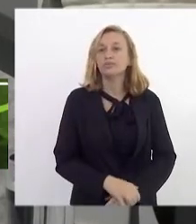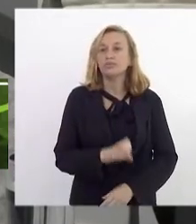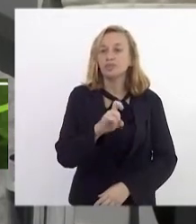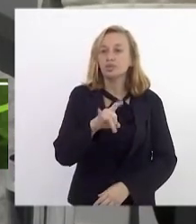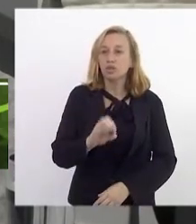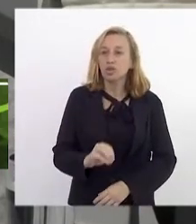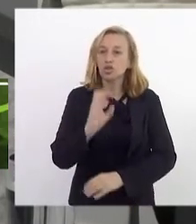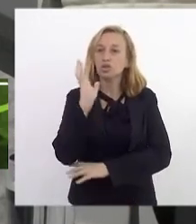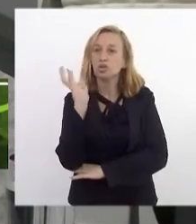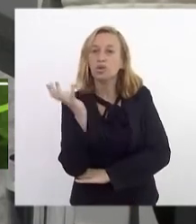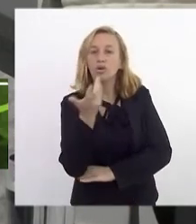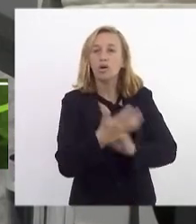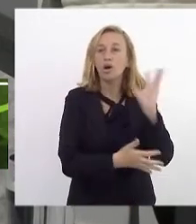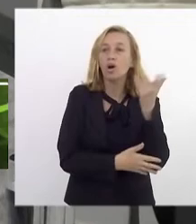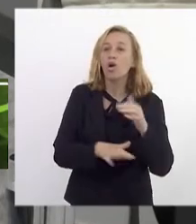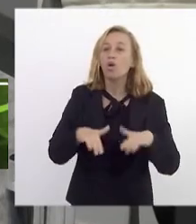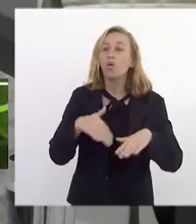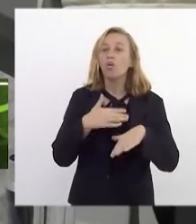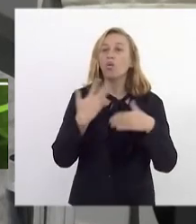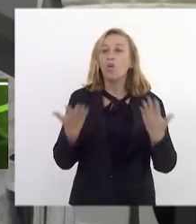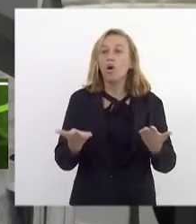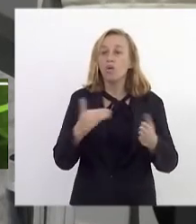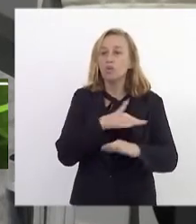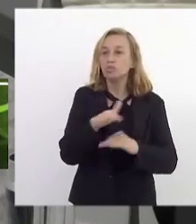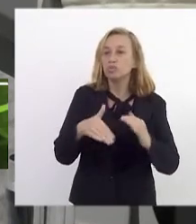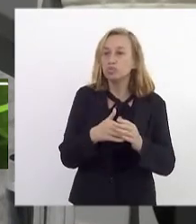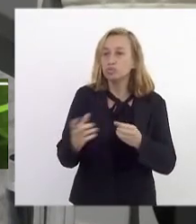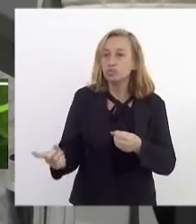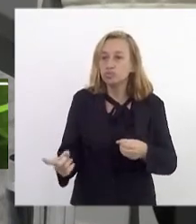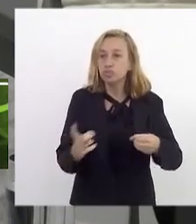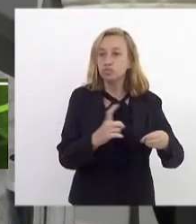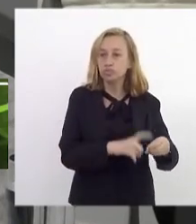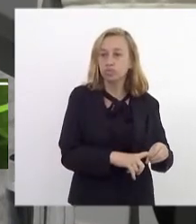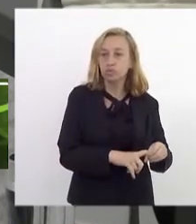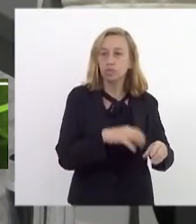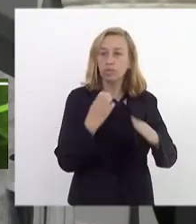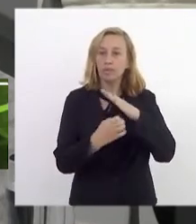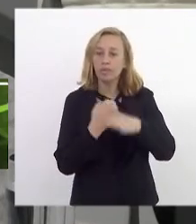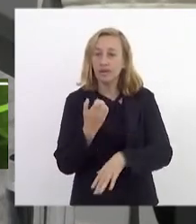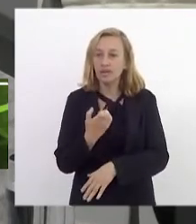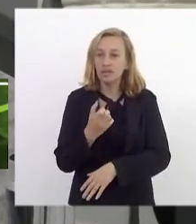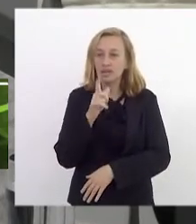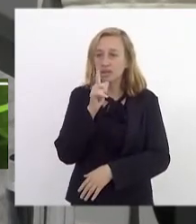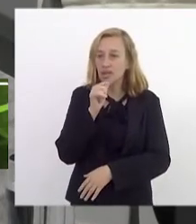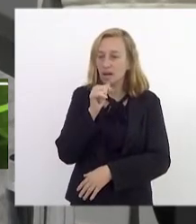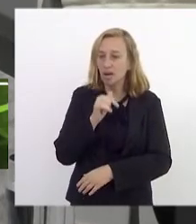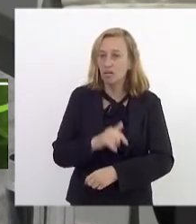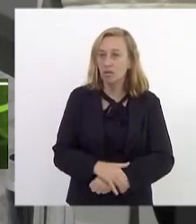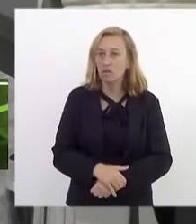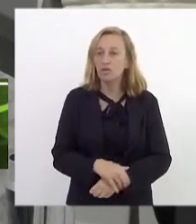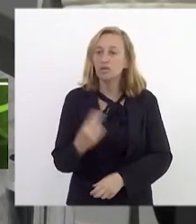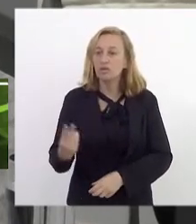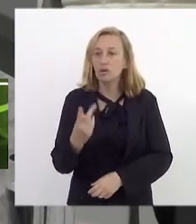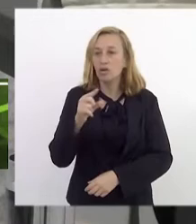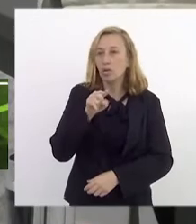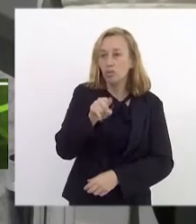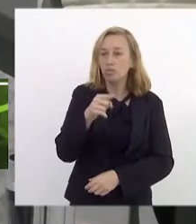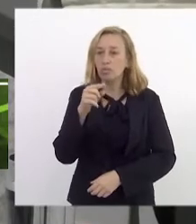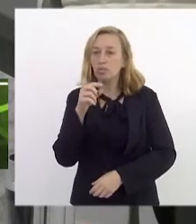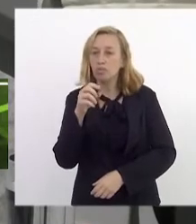meio ambiente, qual é o total que será repassado à SEDAI, além desse valor de